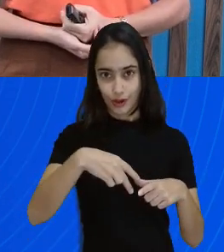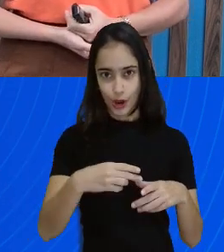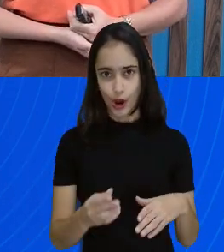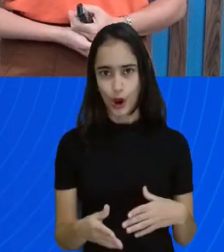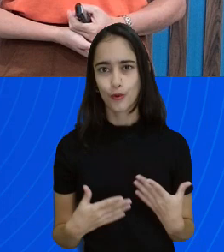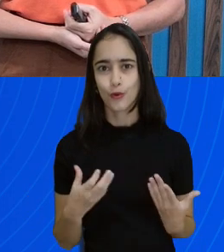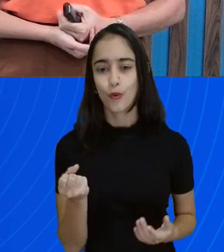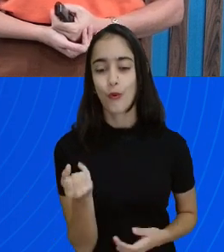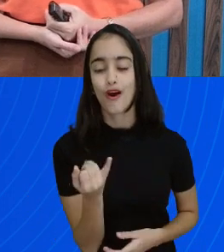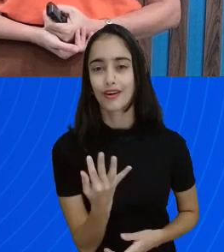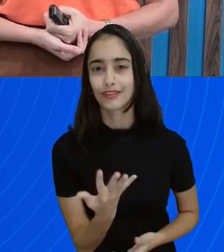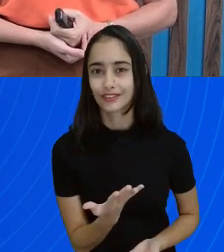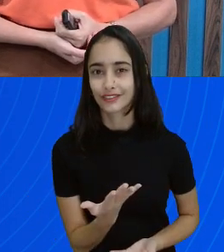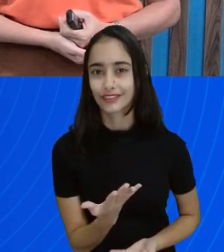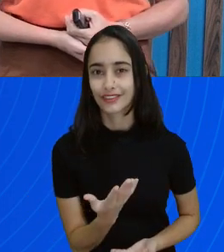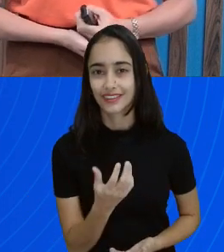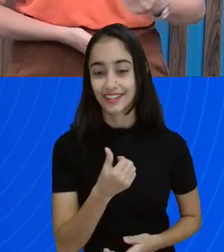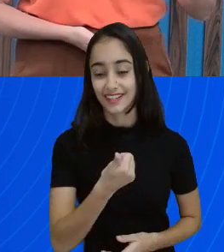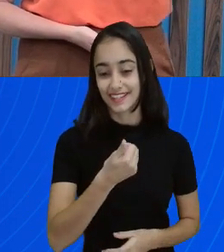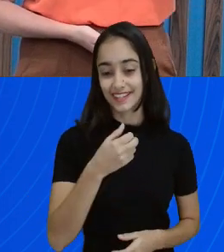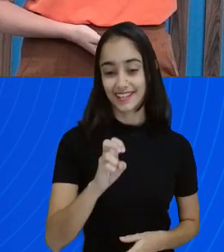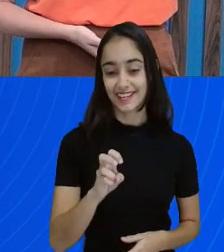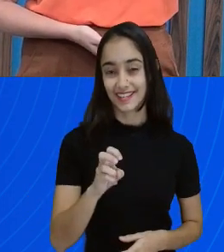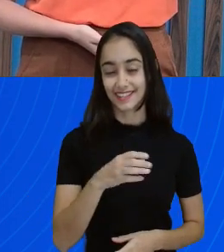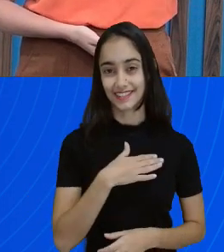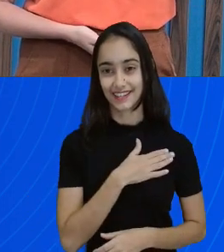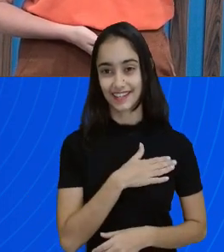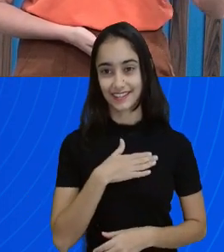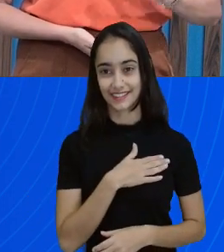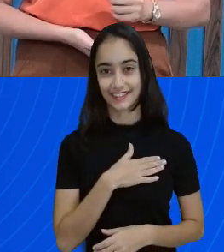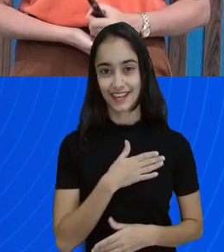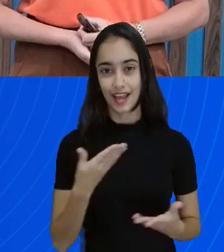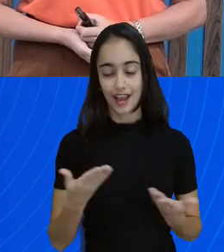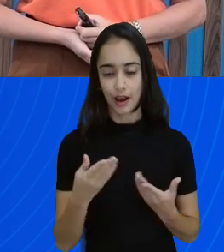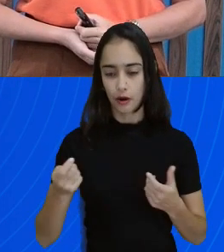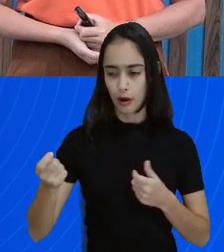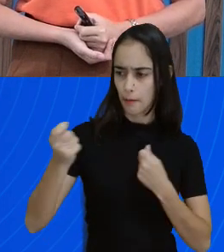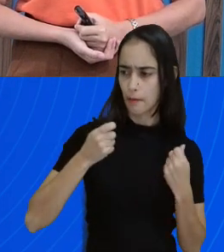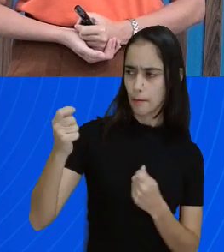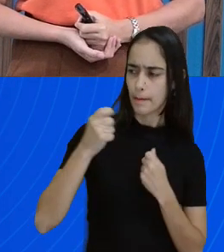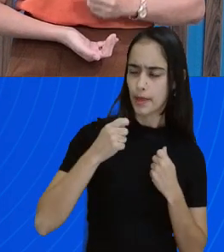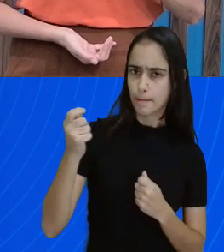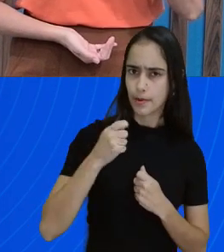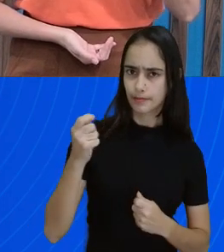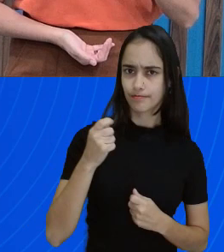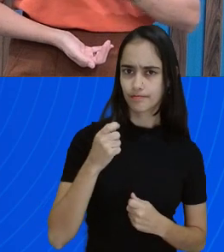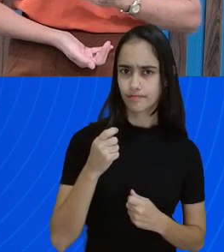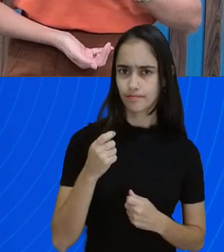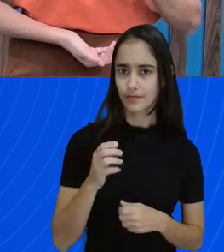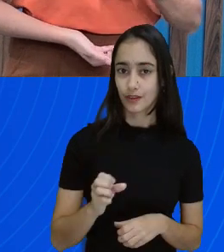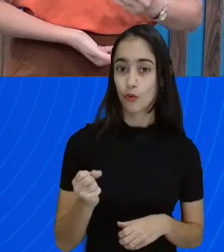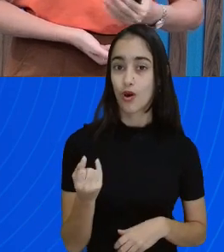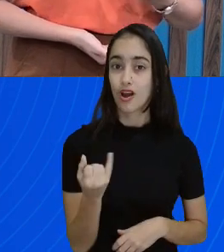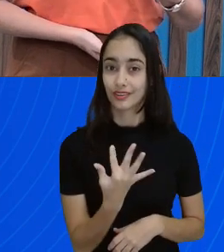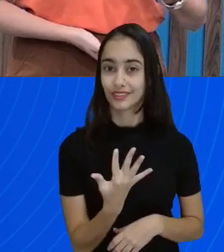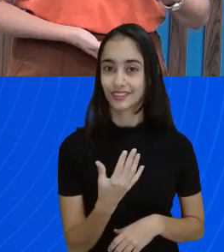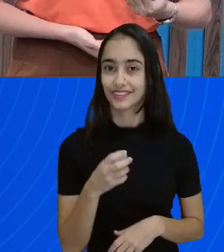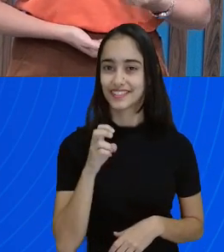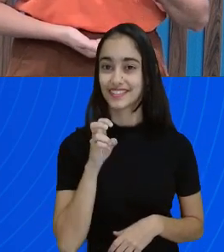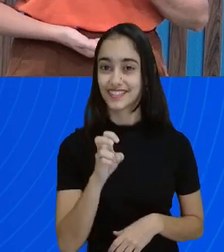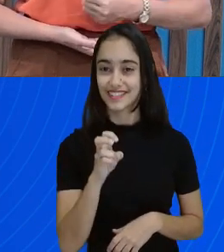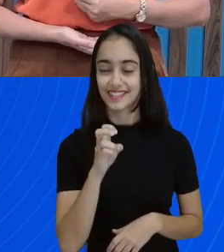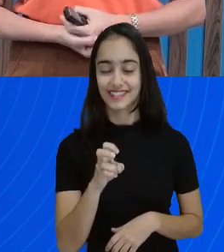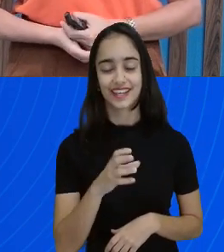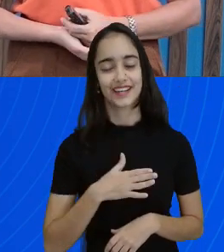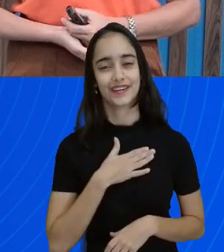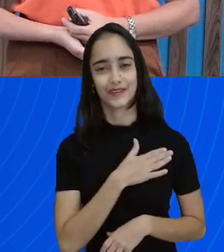de brincar com bambolê. E pipa, soltar pipa. Quem solta pipa aí? 5 estudantes gostam